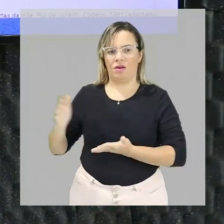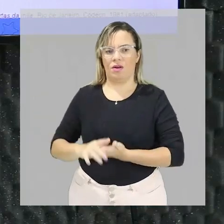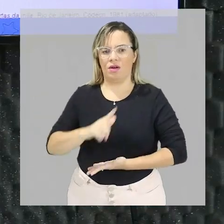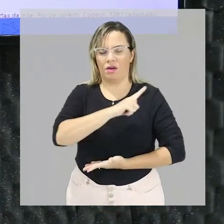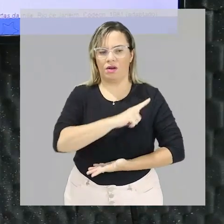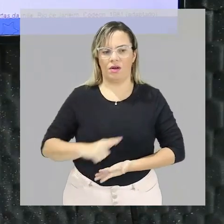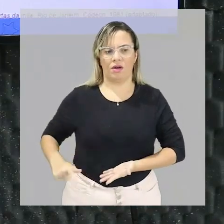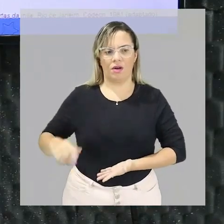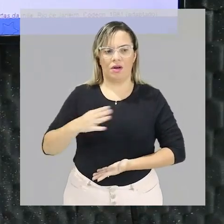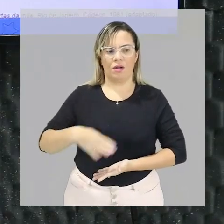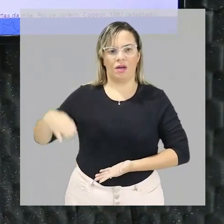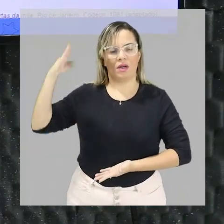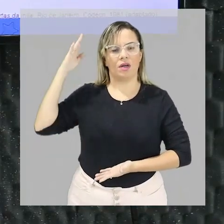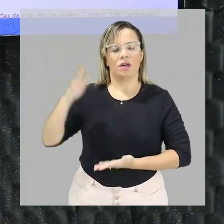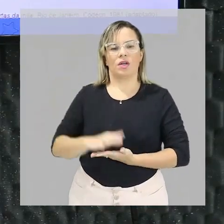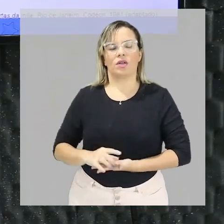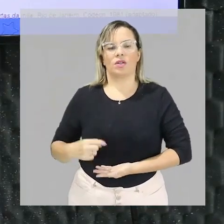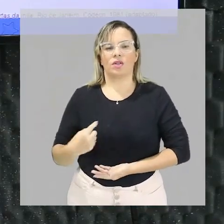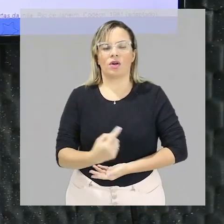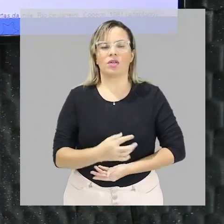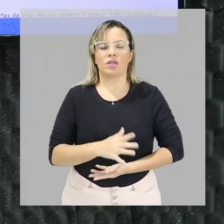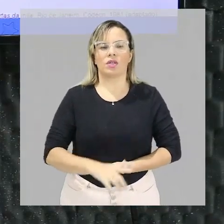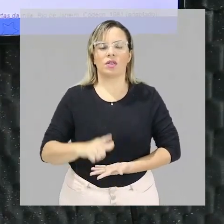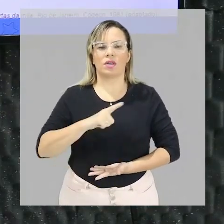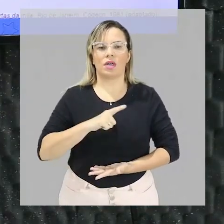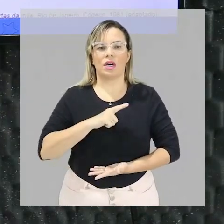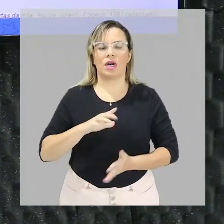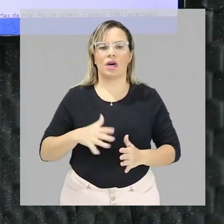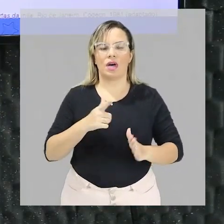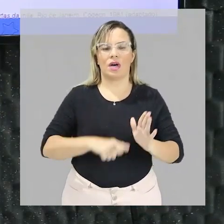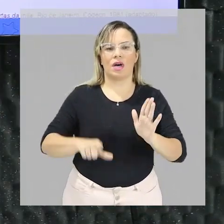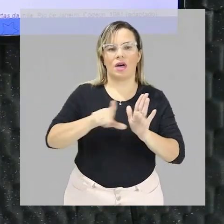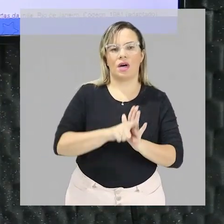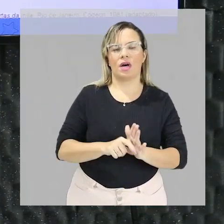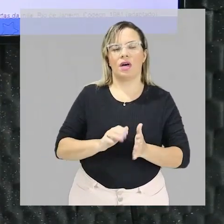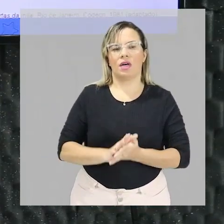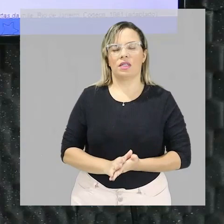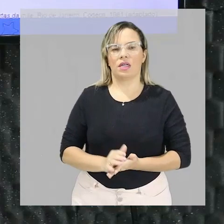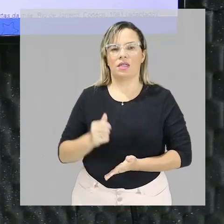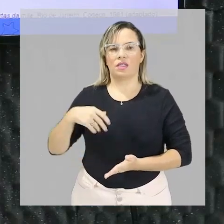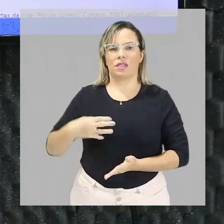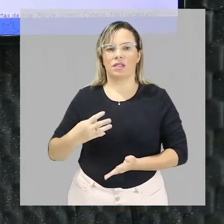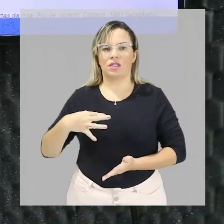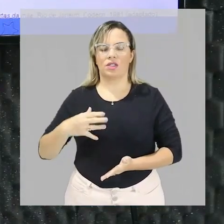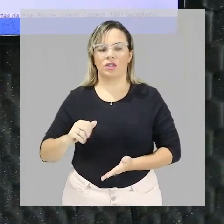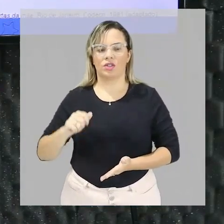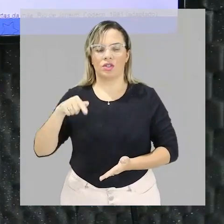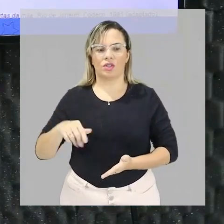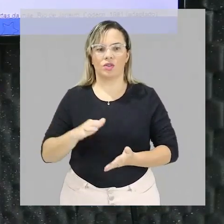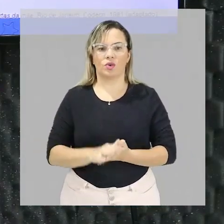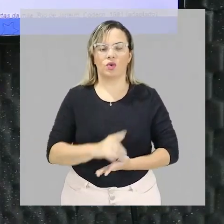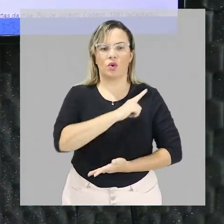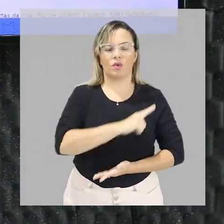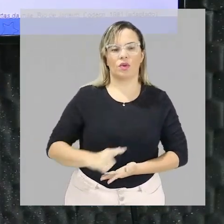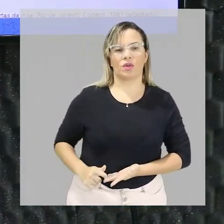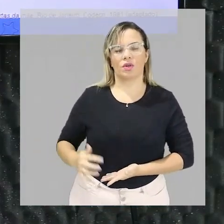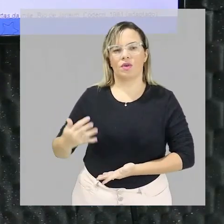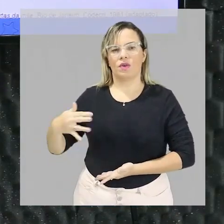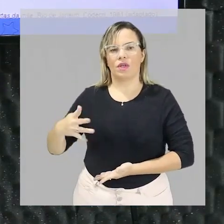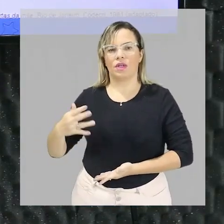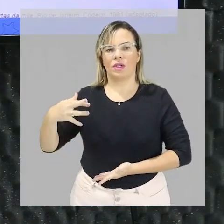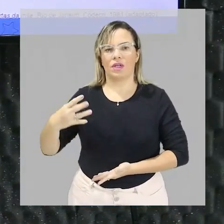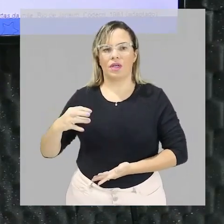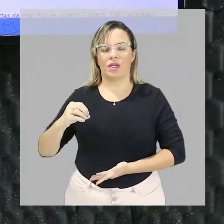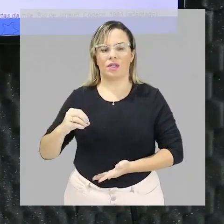governo Geisel nós teremos isso. A lei da anistia, lá no governo Figueiredo, é que vai permitir com que esses